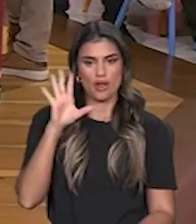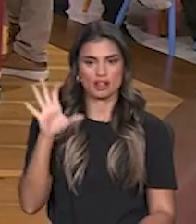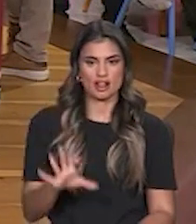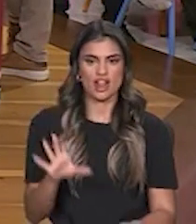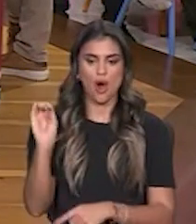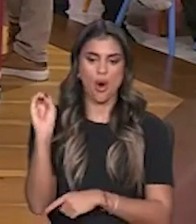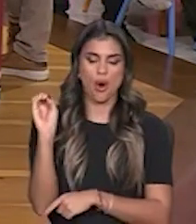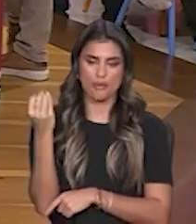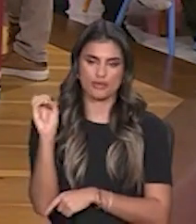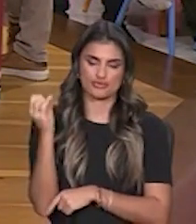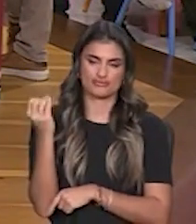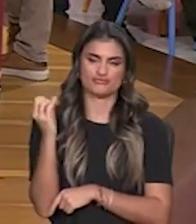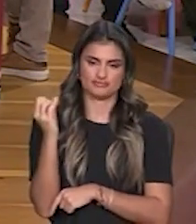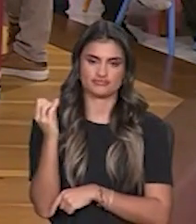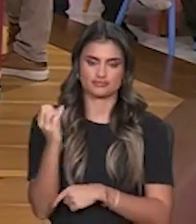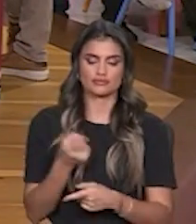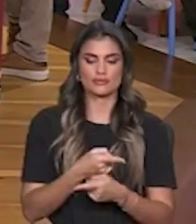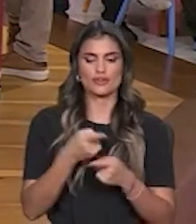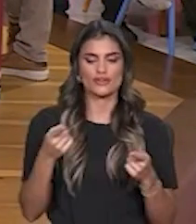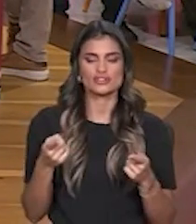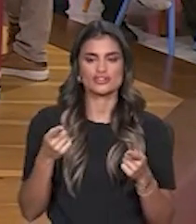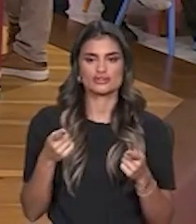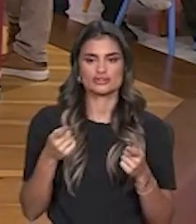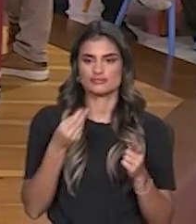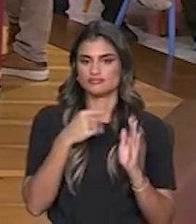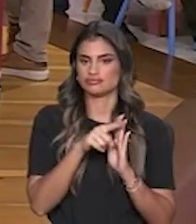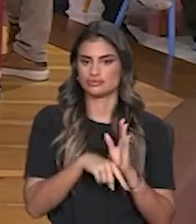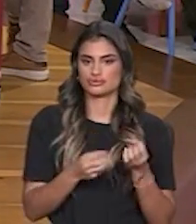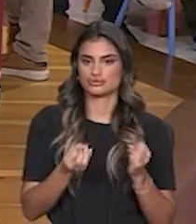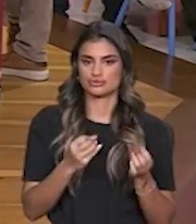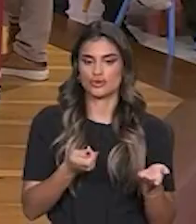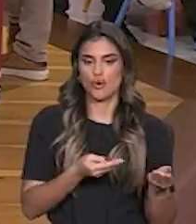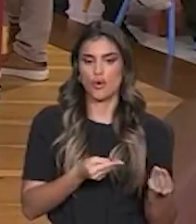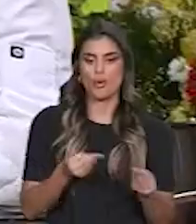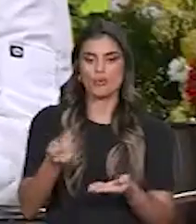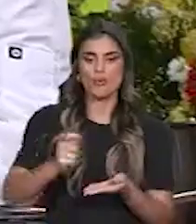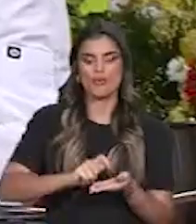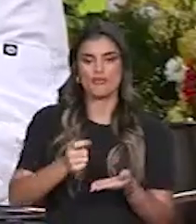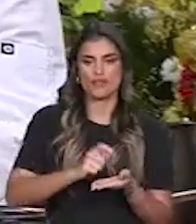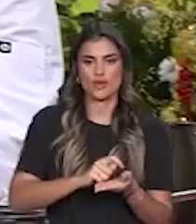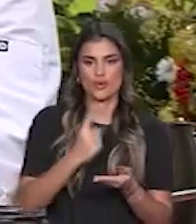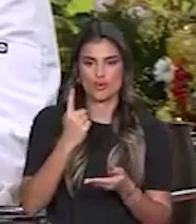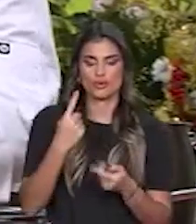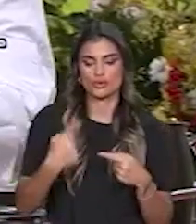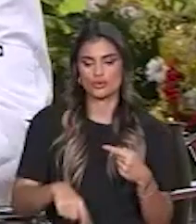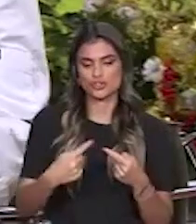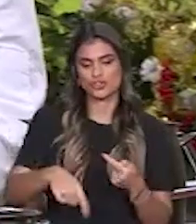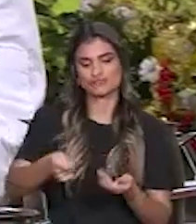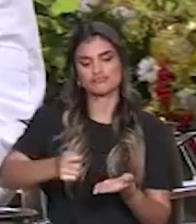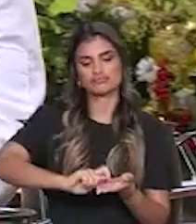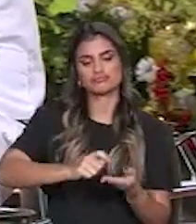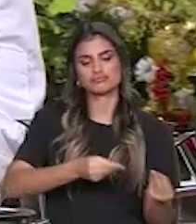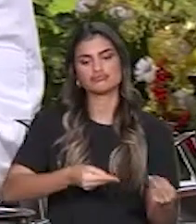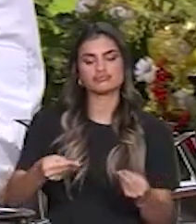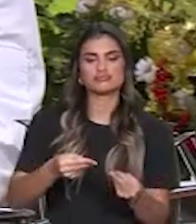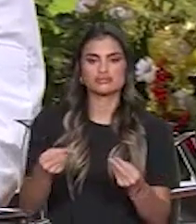Em Óbidos. E vocês agora não têm carta, é por buffet? Um deles funciona todos os dias com buffet, que é um